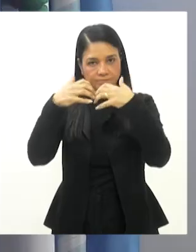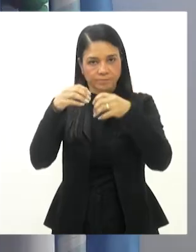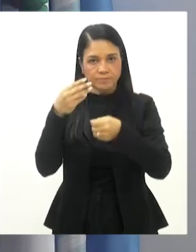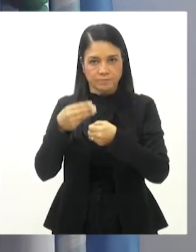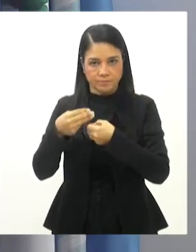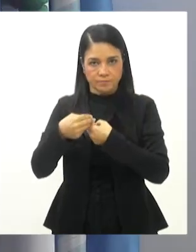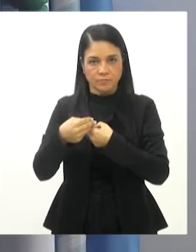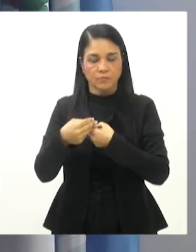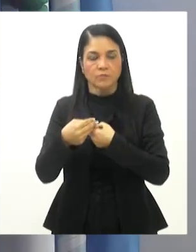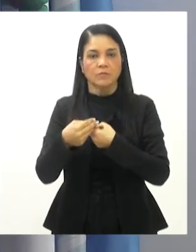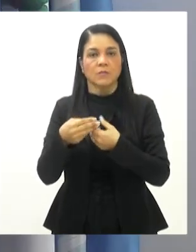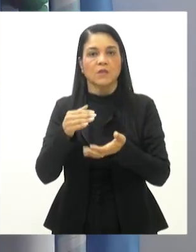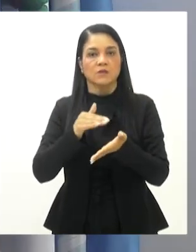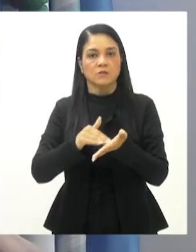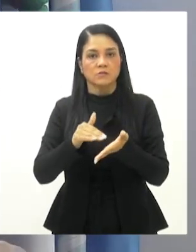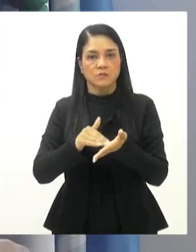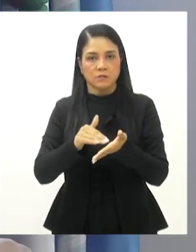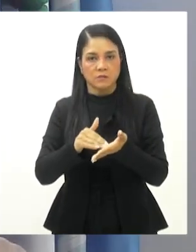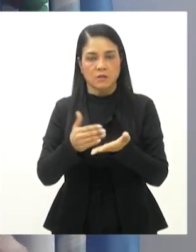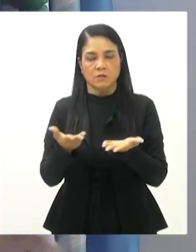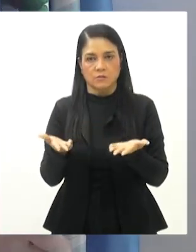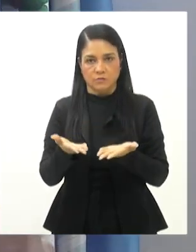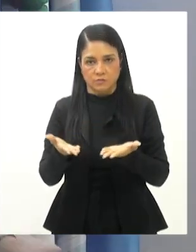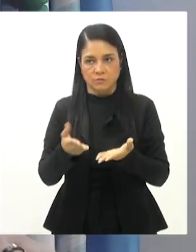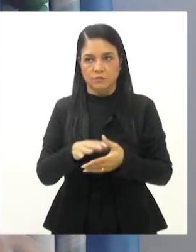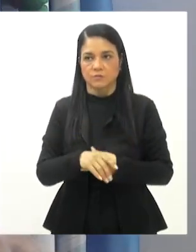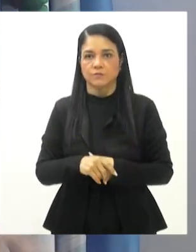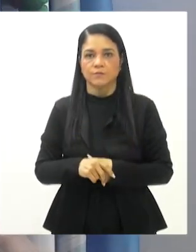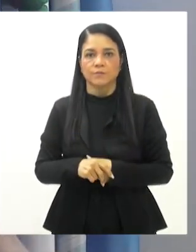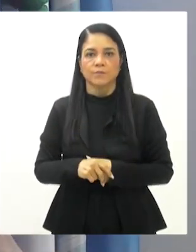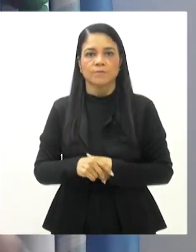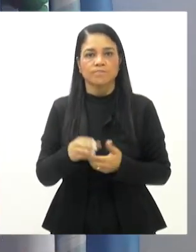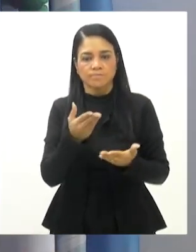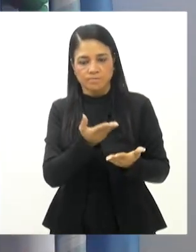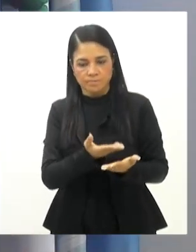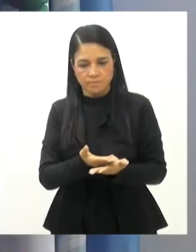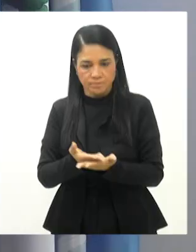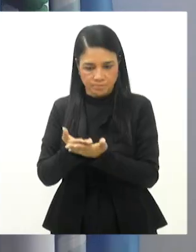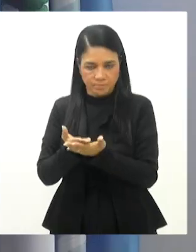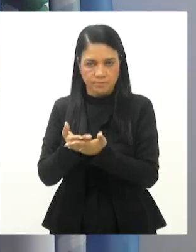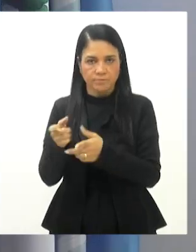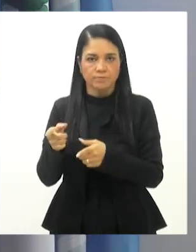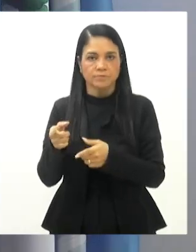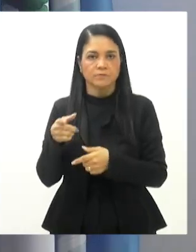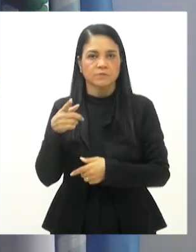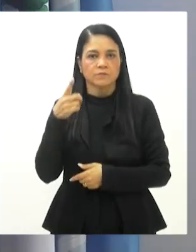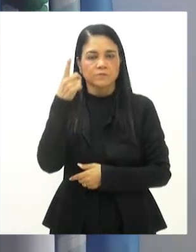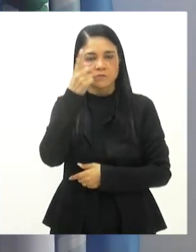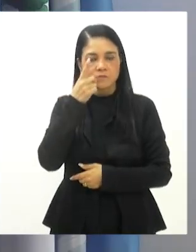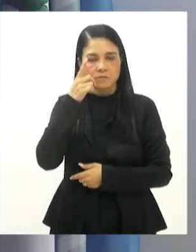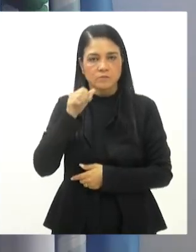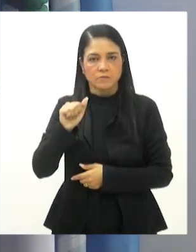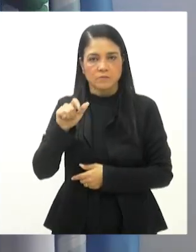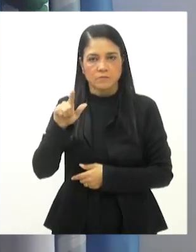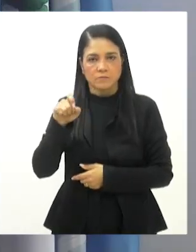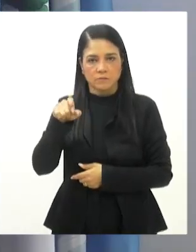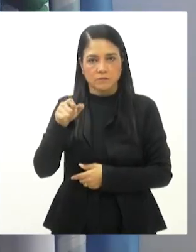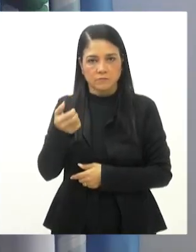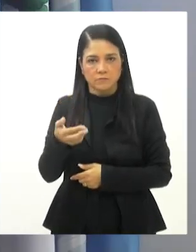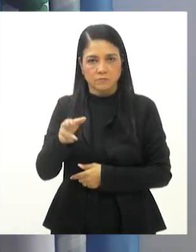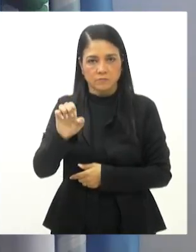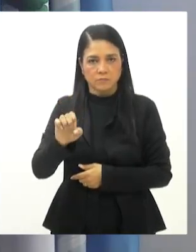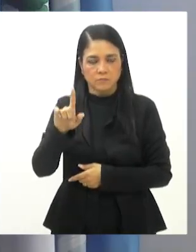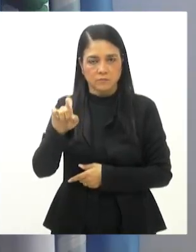atuais secretários da pasta. Então, está esse encaminhamento colocado, passo para o deputado Alexandre Knoploch e para o deputado Alan, para que a gente